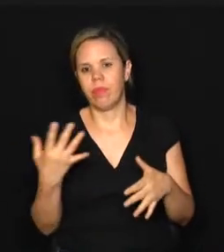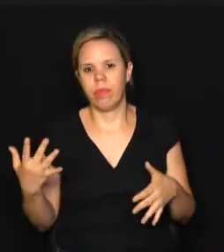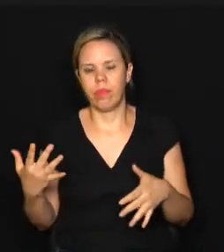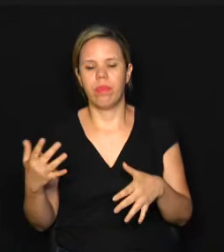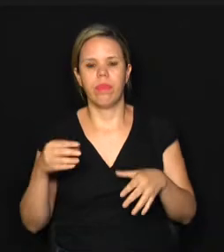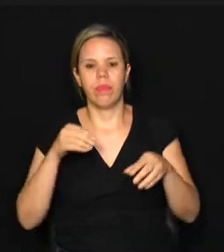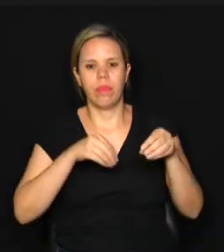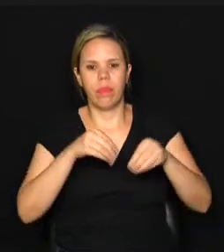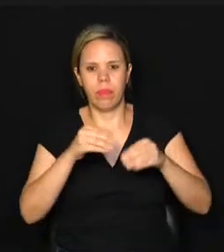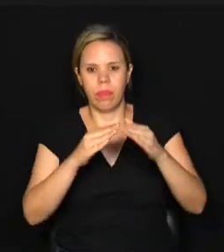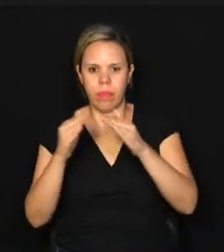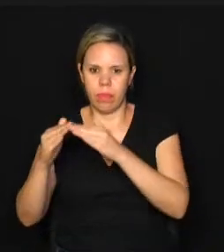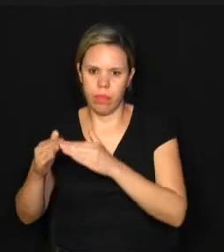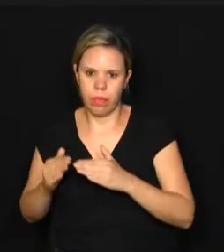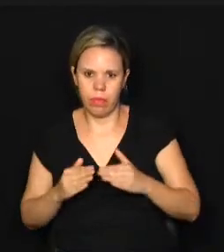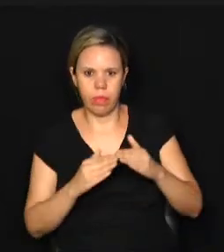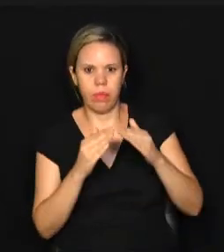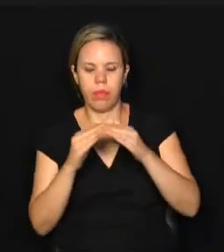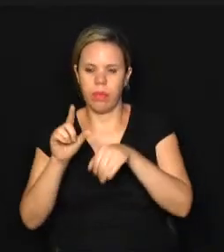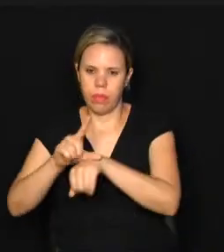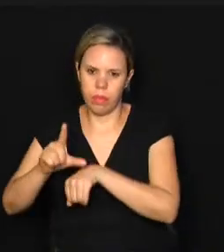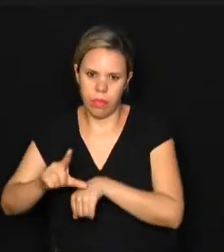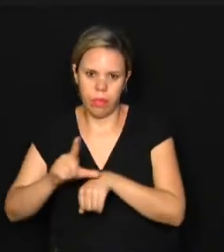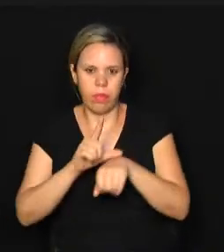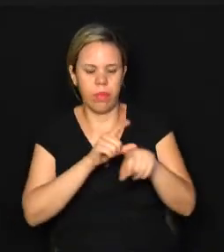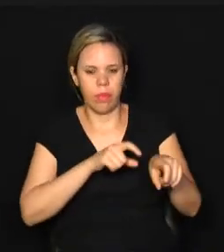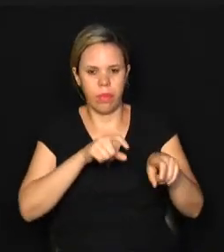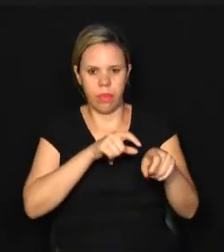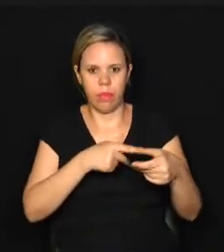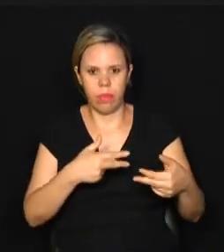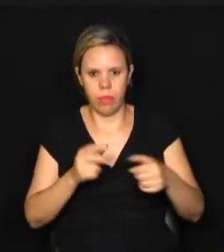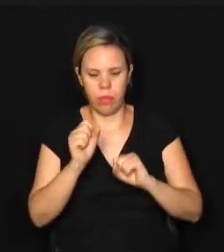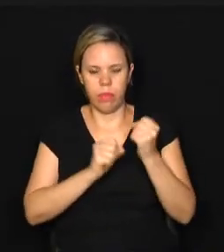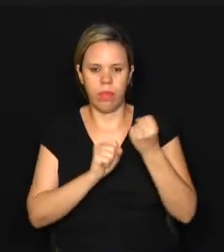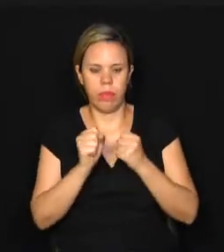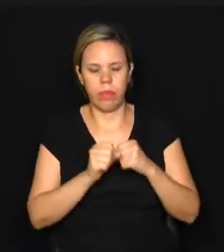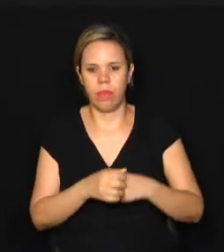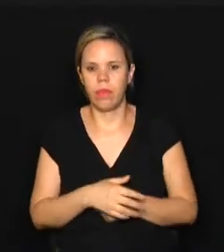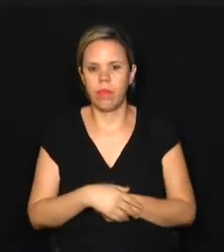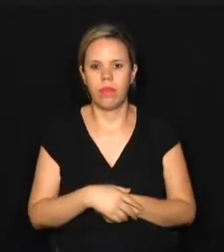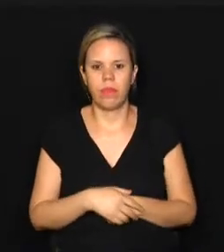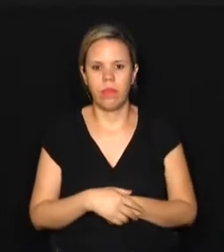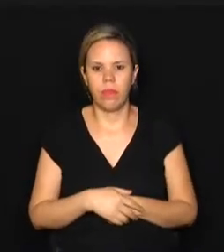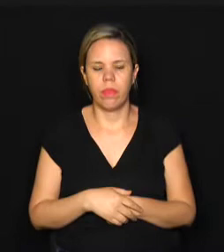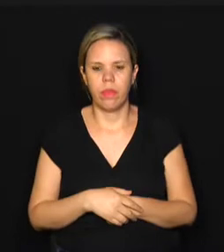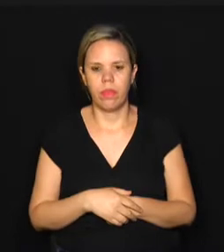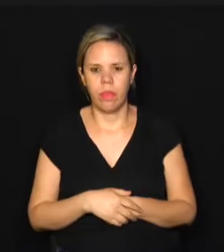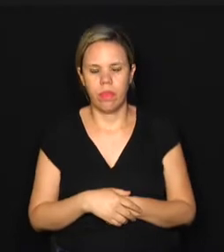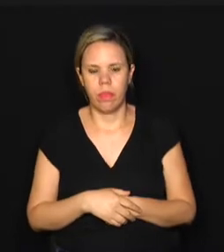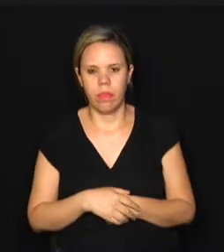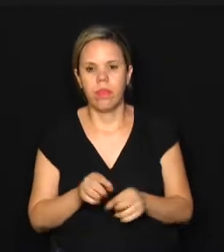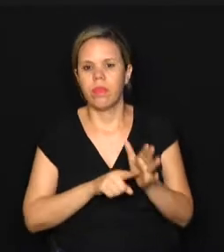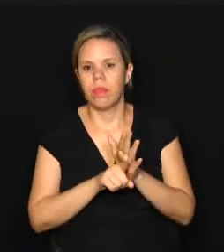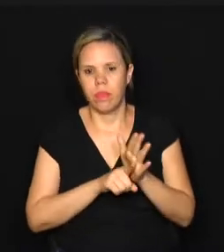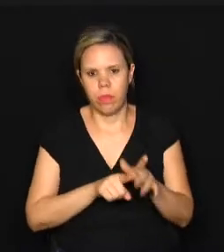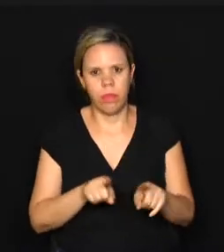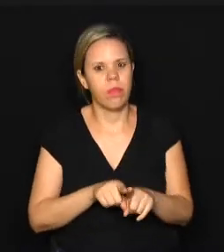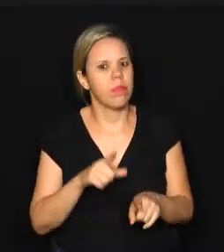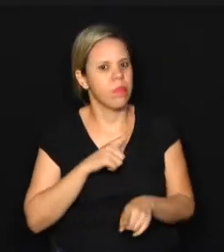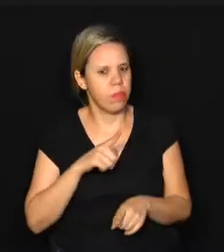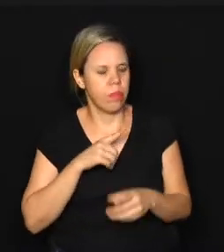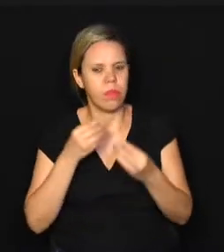instalações residenciais, comerciais, agrícolas, industriais. E nesse estudo tem também a questão do